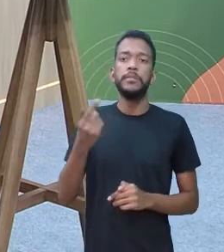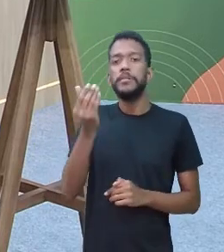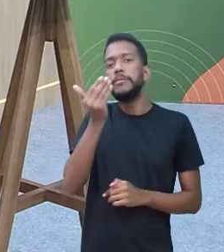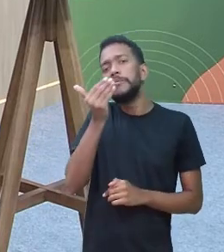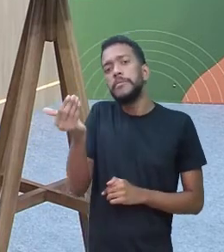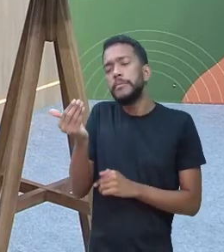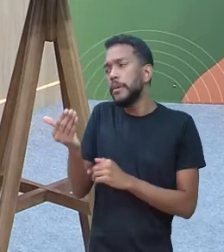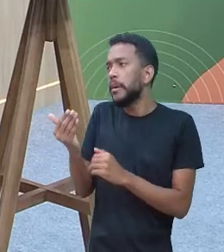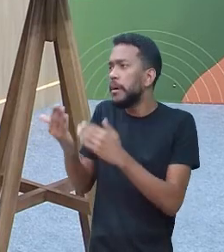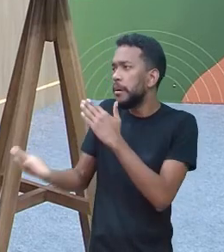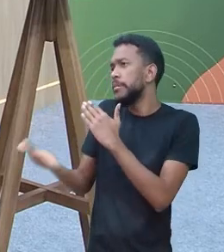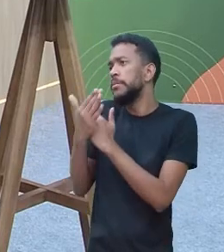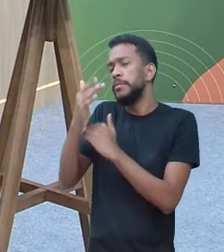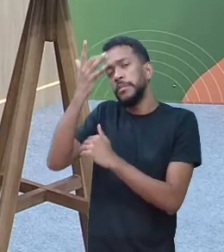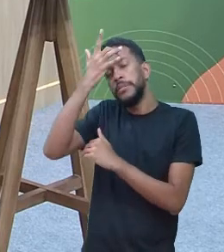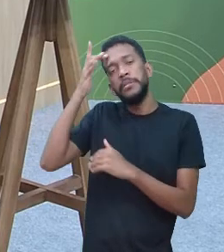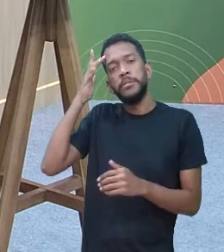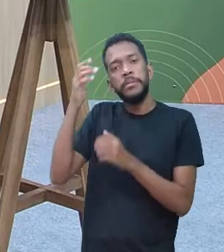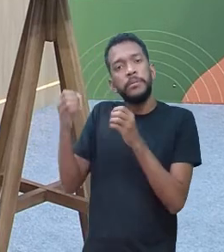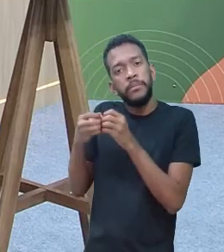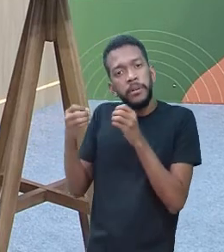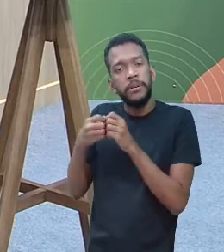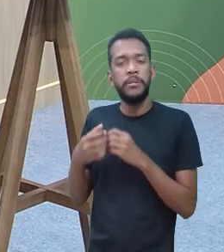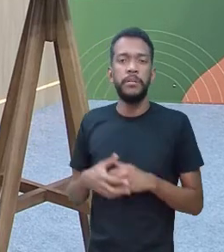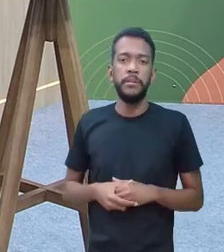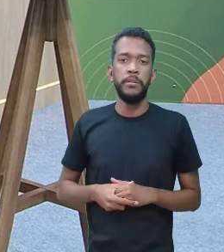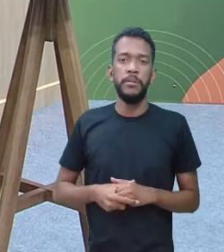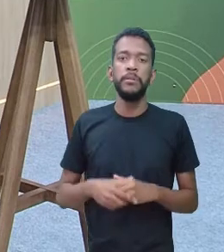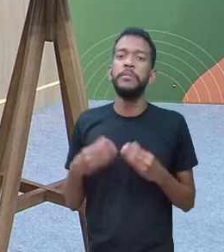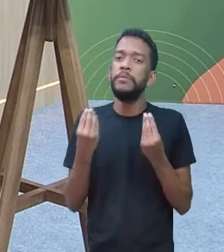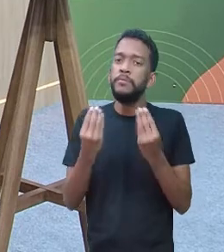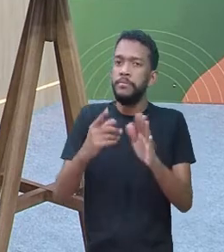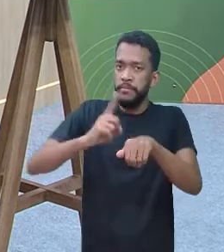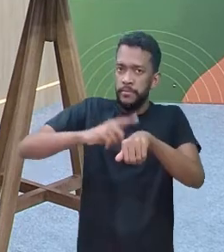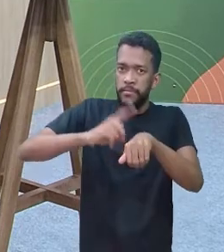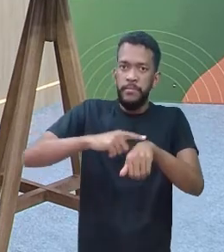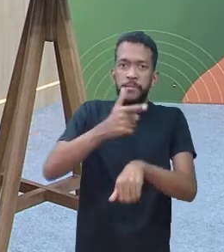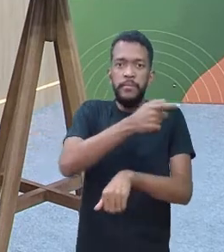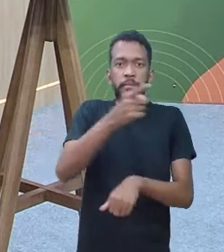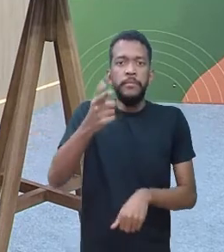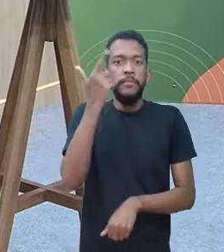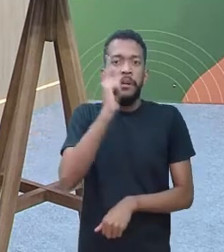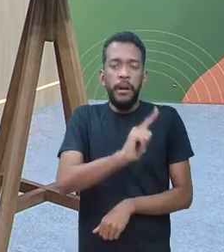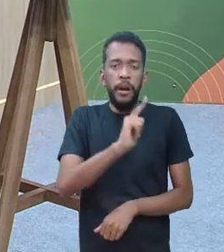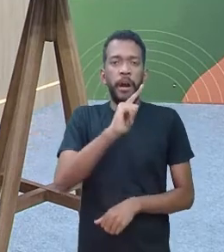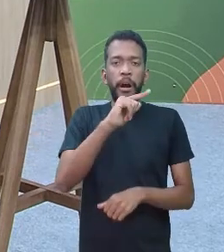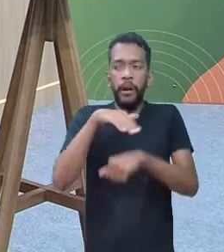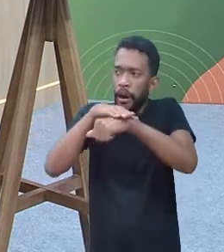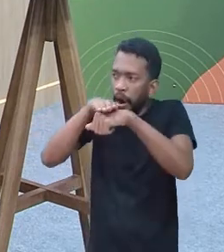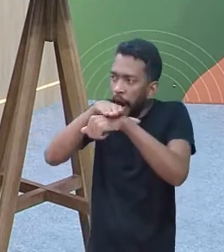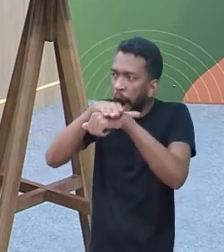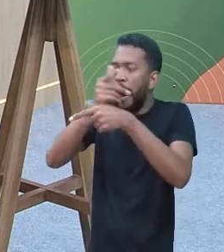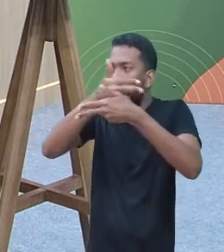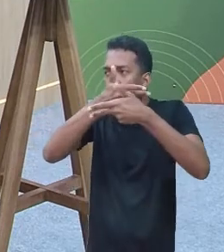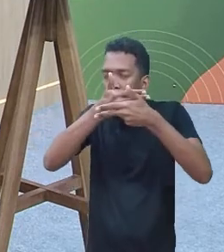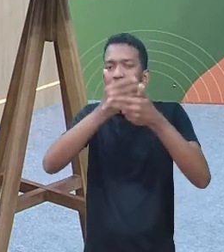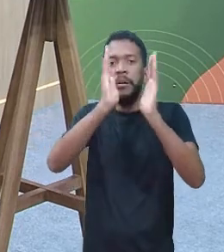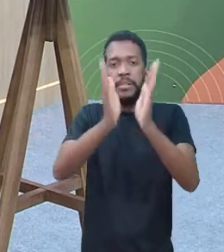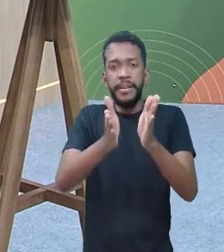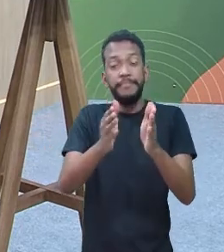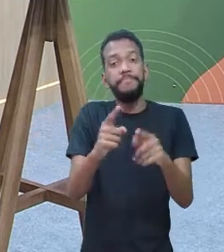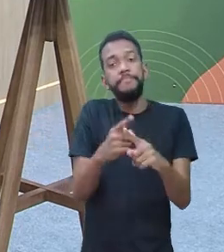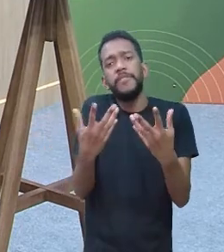está perto de vocês. Estou dando um tempinho para que vocês conversem a respeito. Mas vamos logo para a